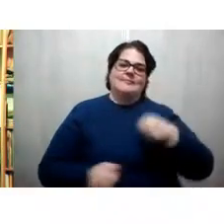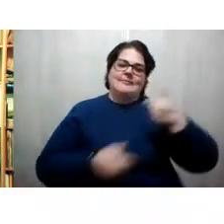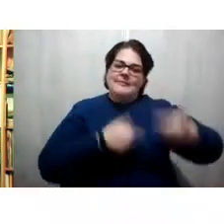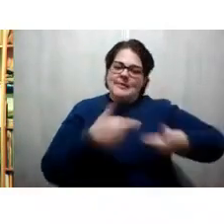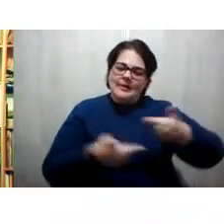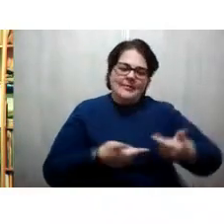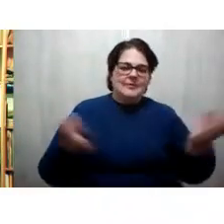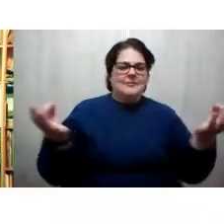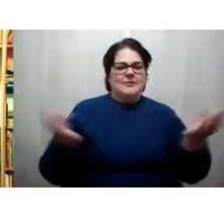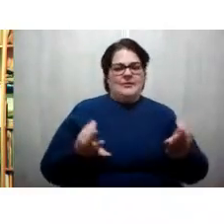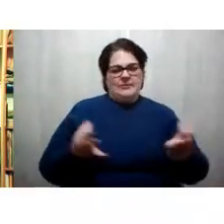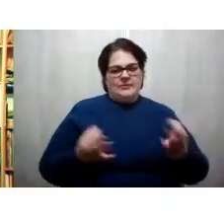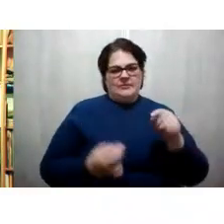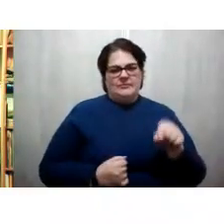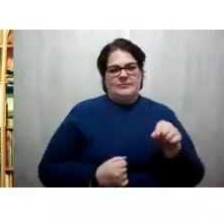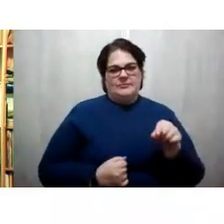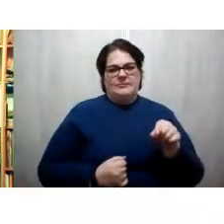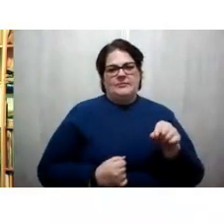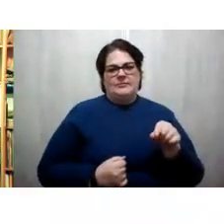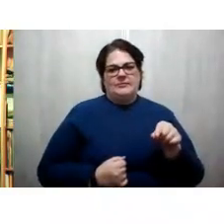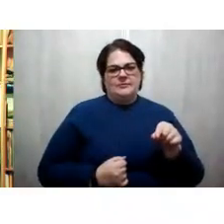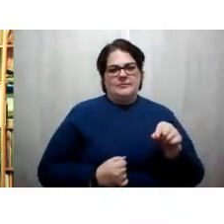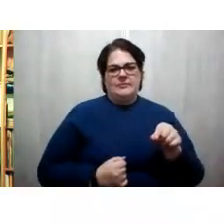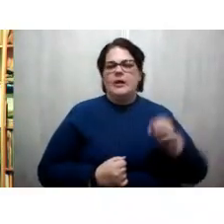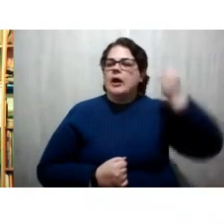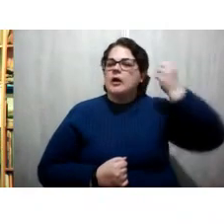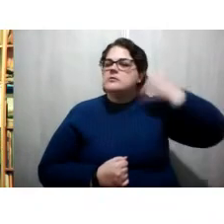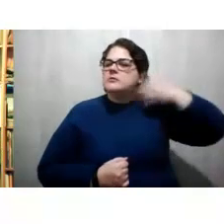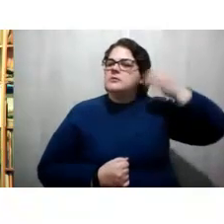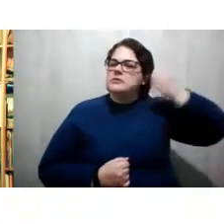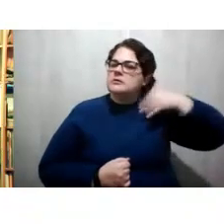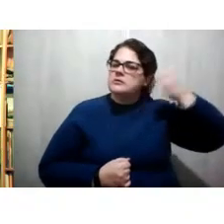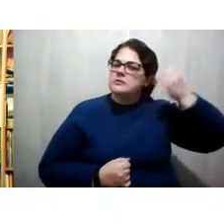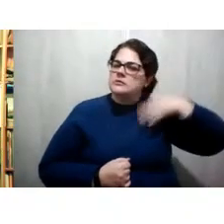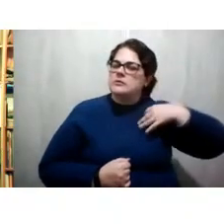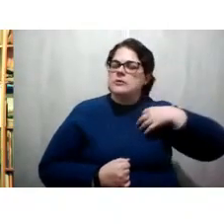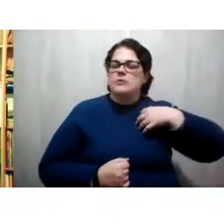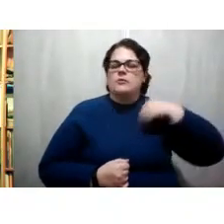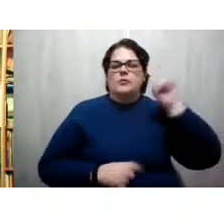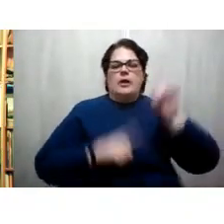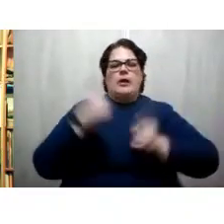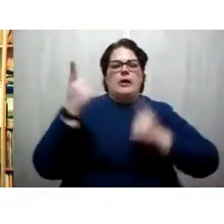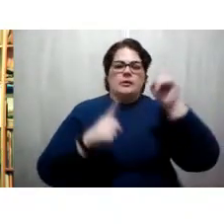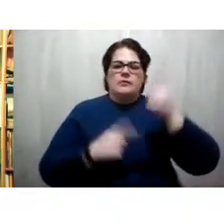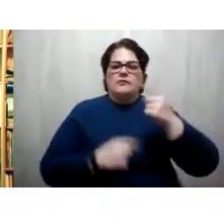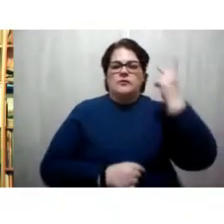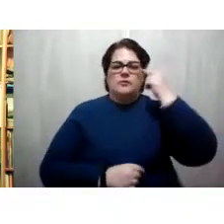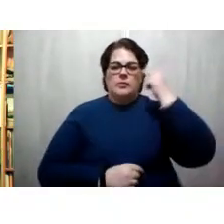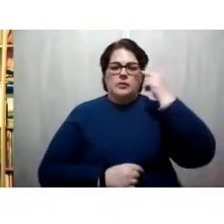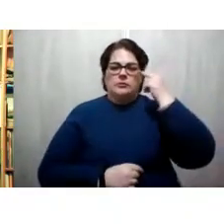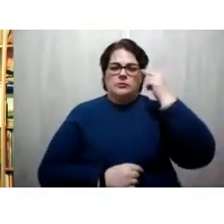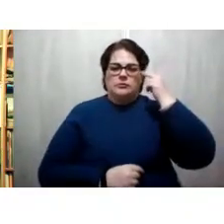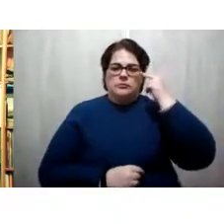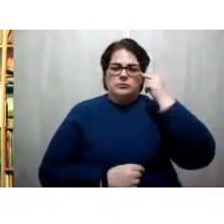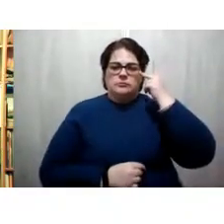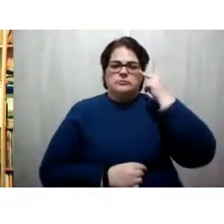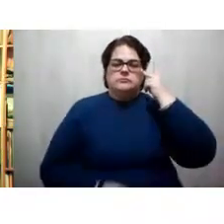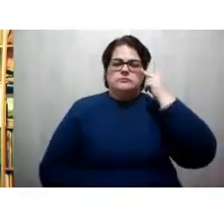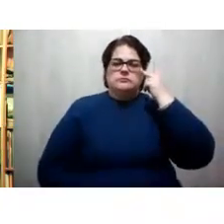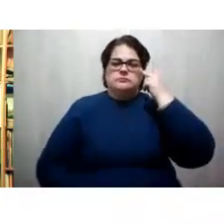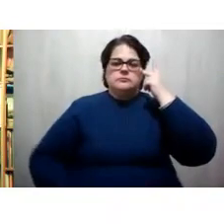fantástico que foi a audiodescrição do Carnaval de São Paulo, né? Nós